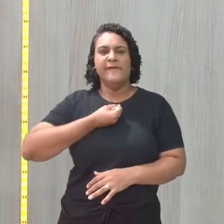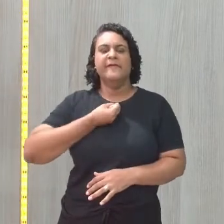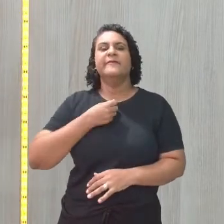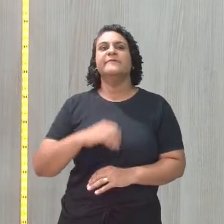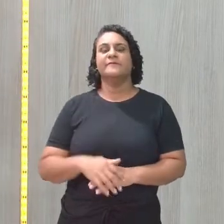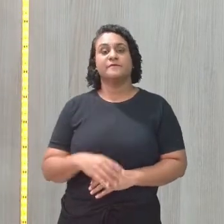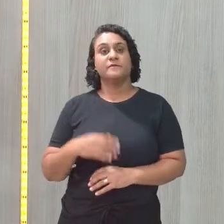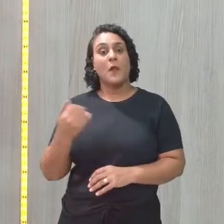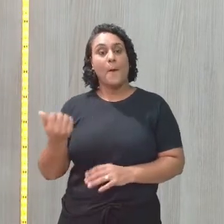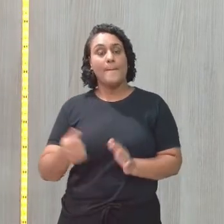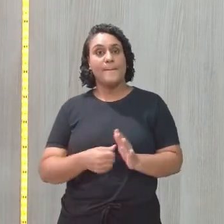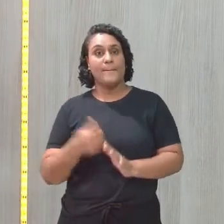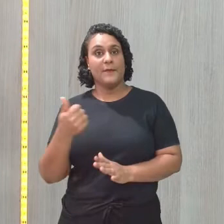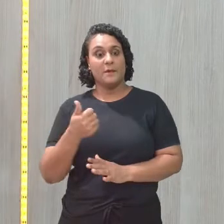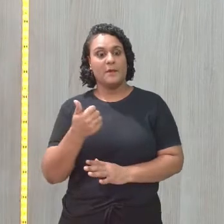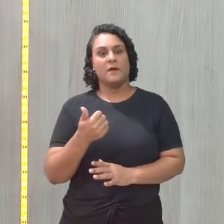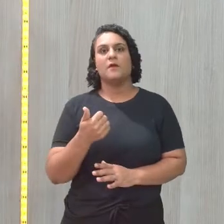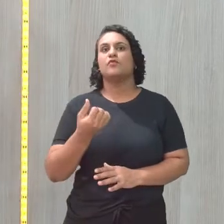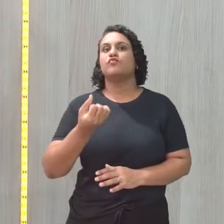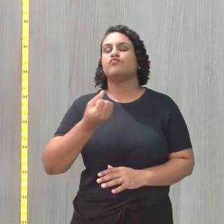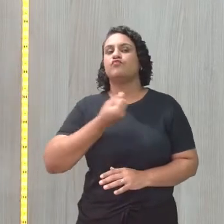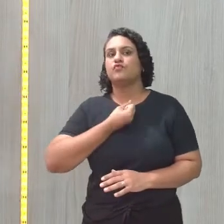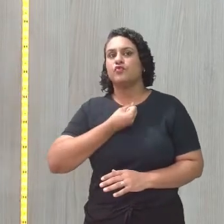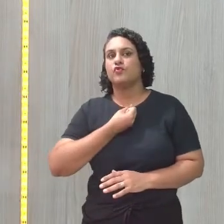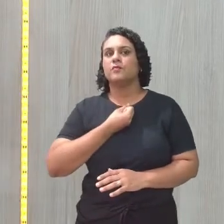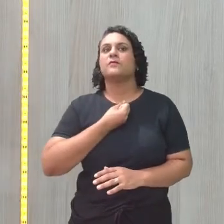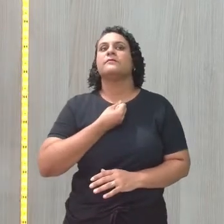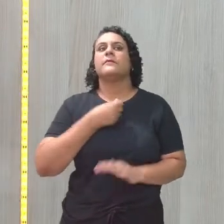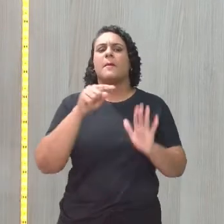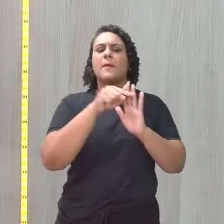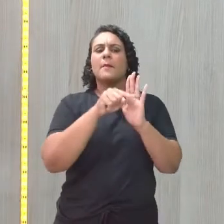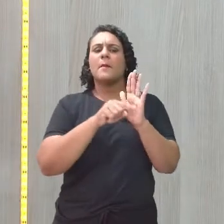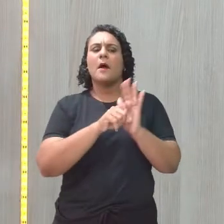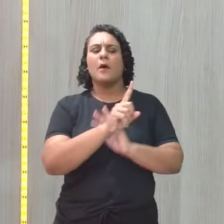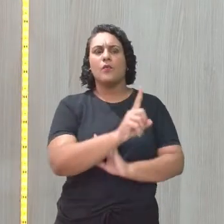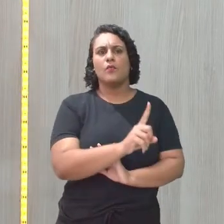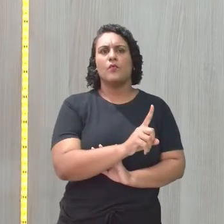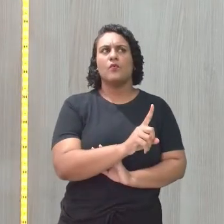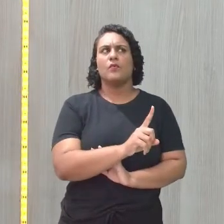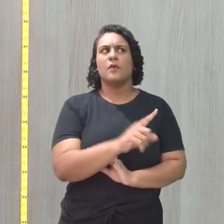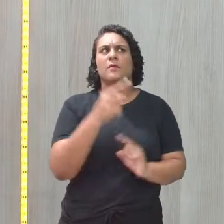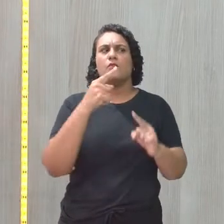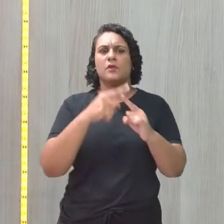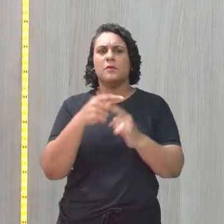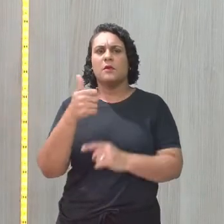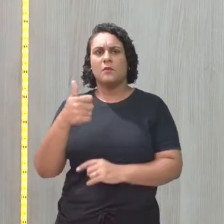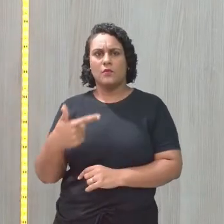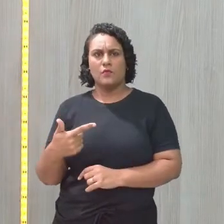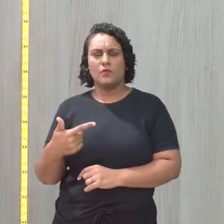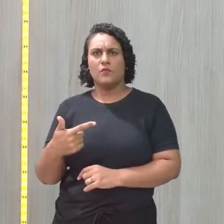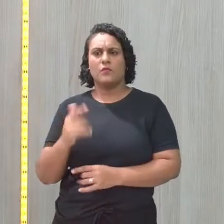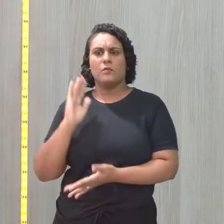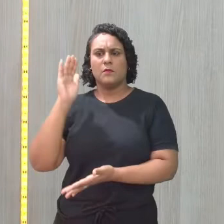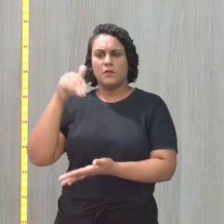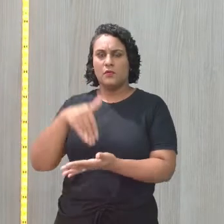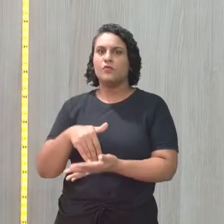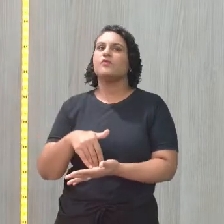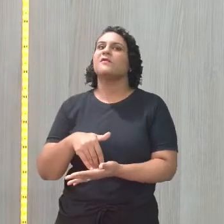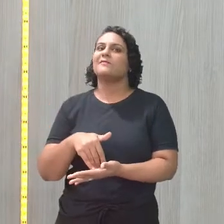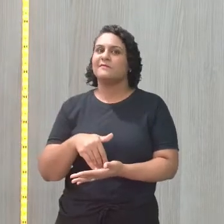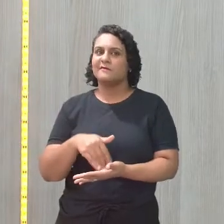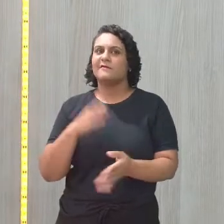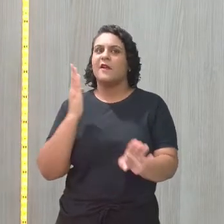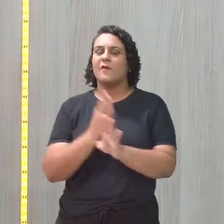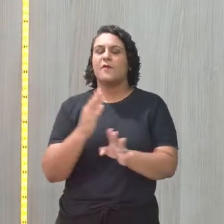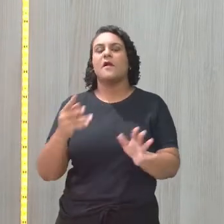pega o primeiro número da lista lá dos divisores e multiplica pelo último, certo? Você vai encontrar o próprio valor. Se você